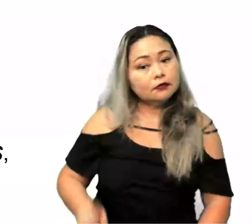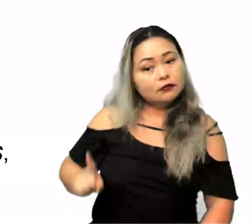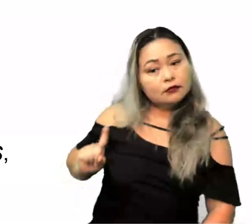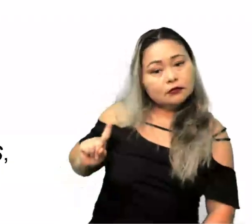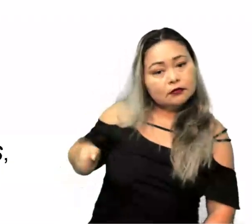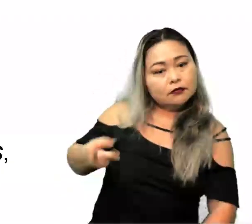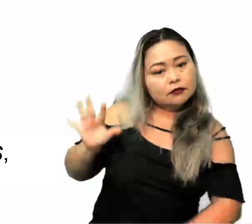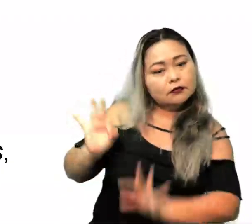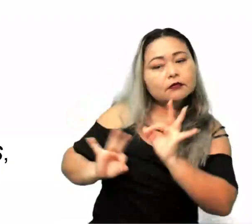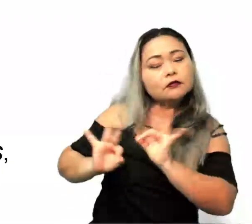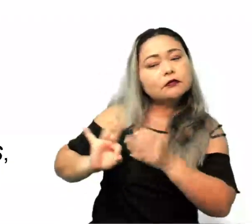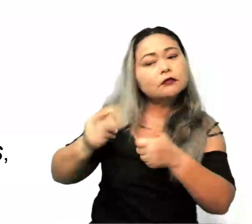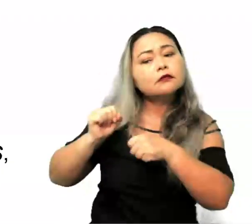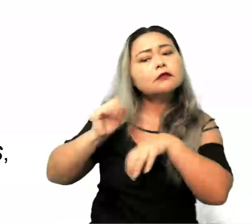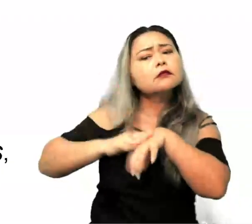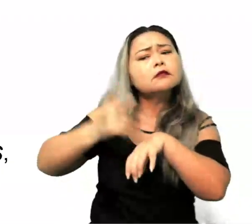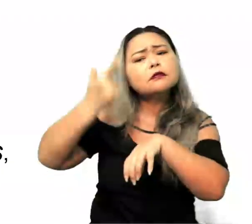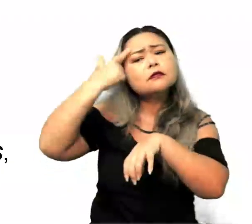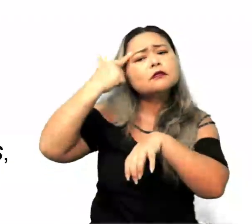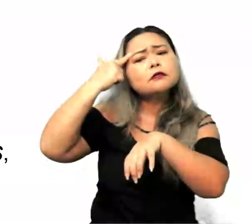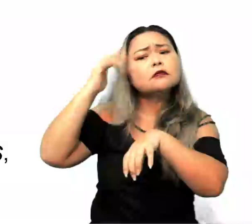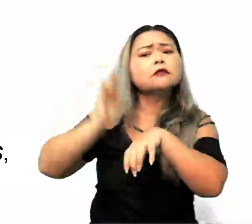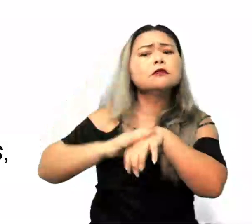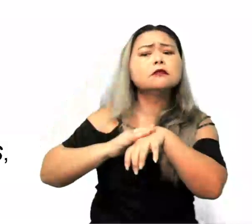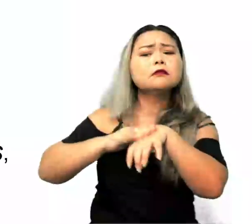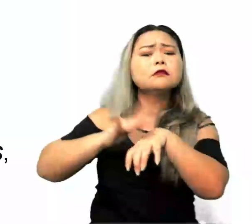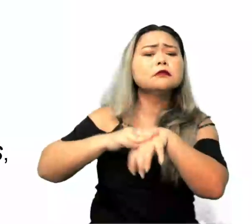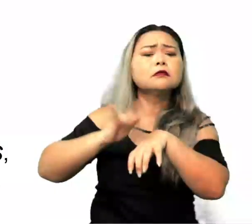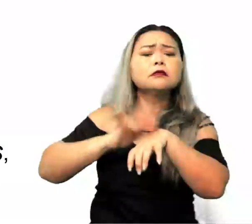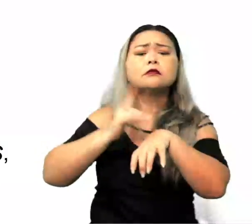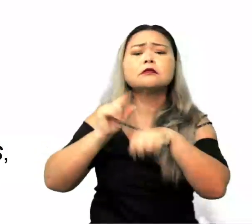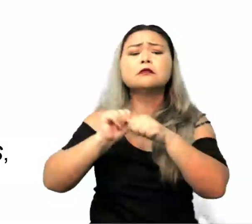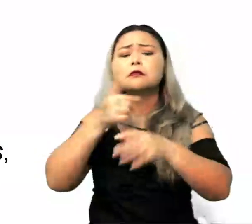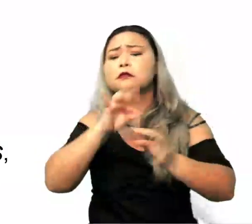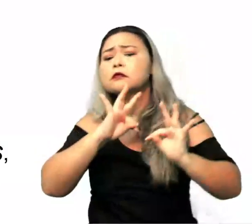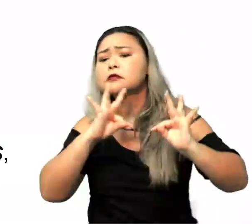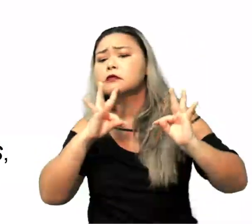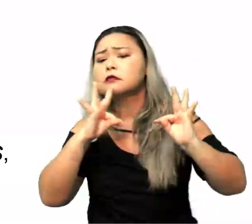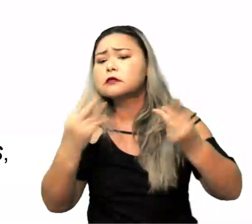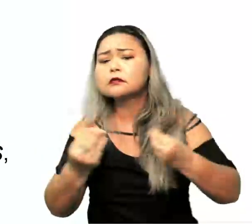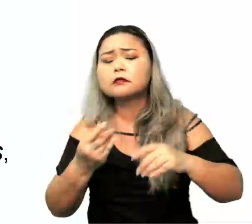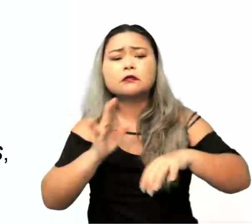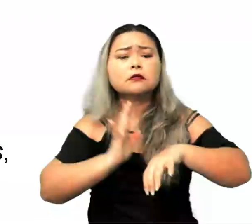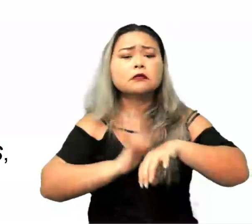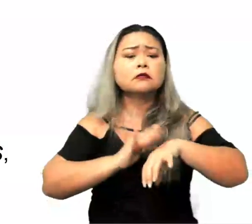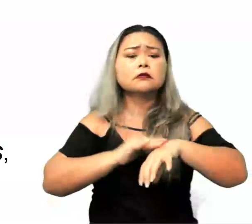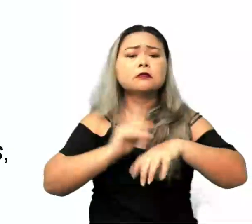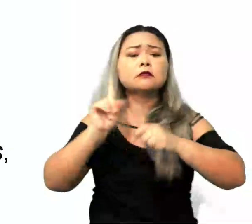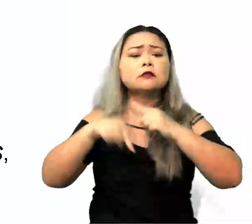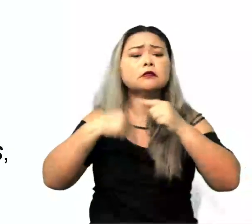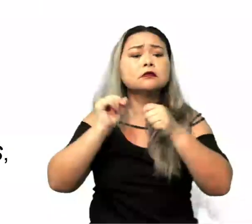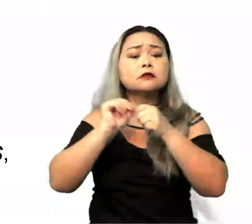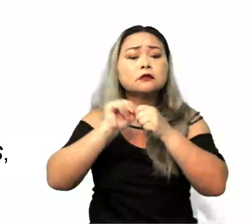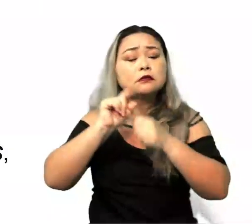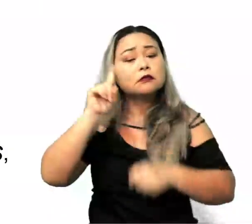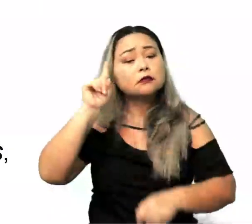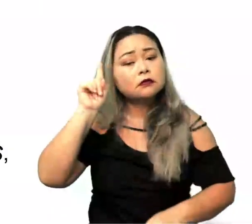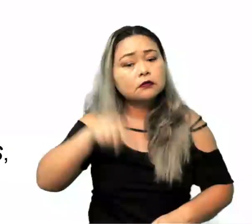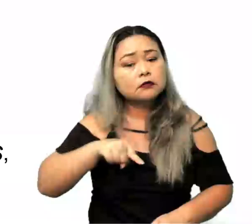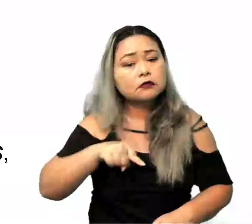Formando, então, a hipótese de que todos, sem exceção, né, seres vivos são constituídos por